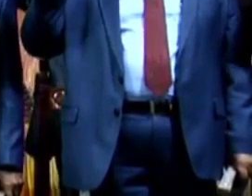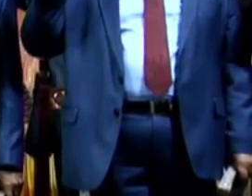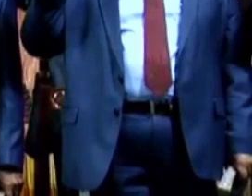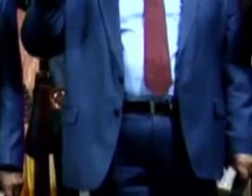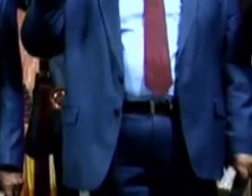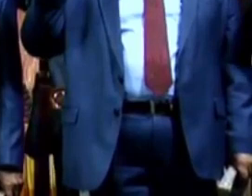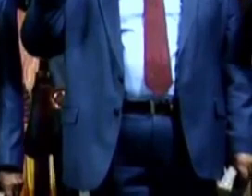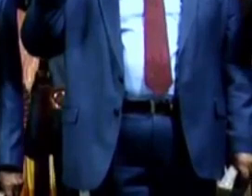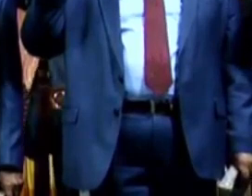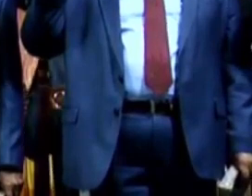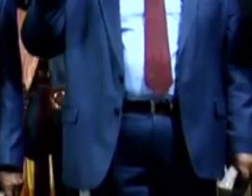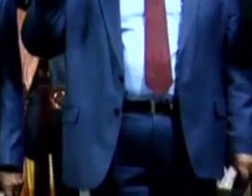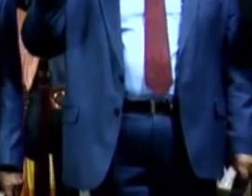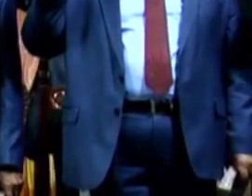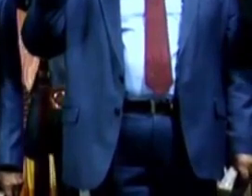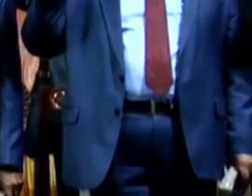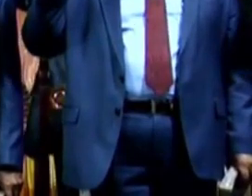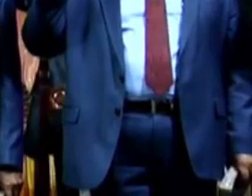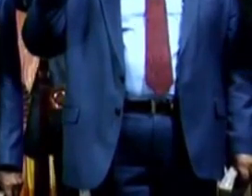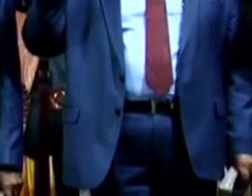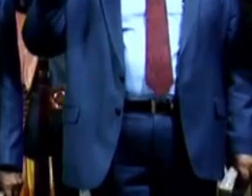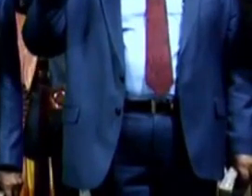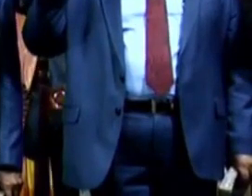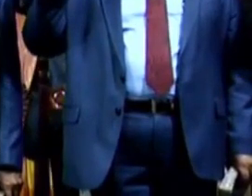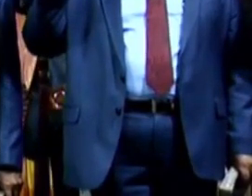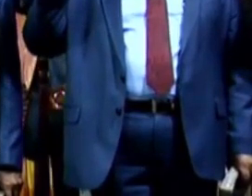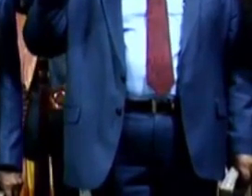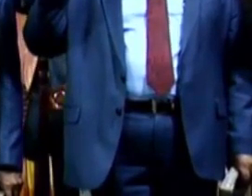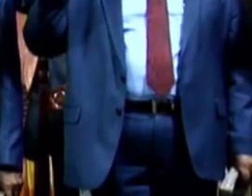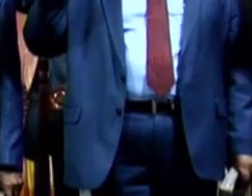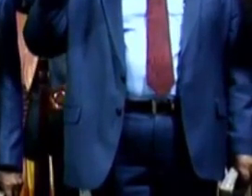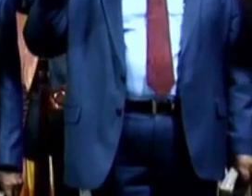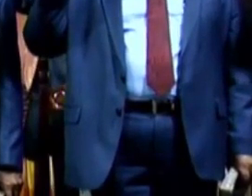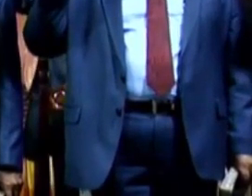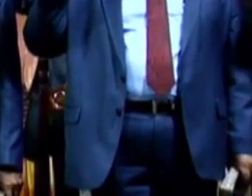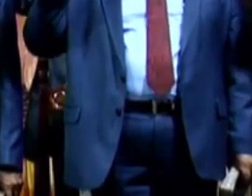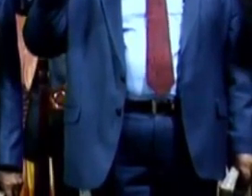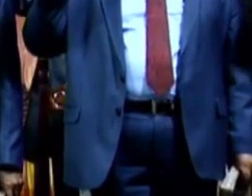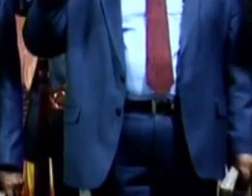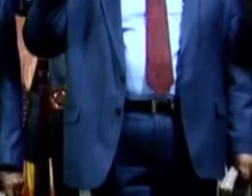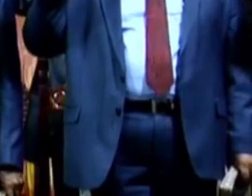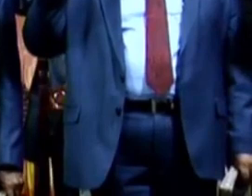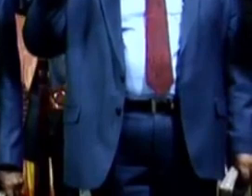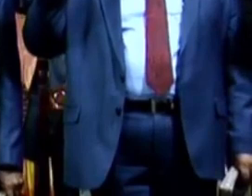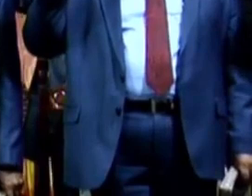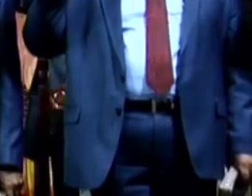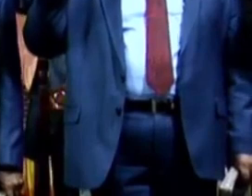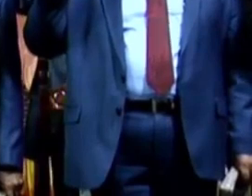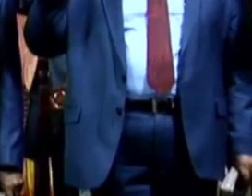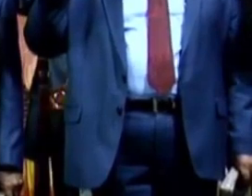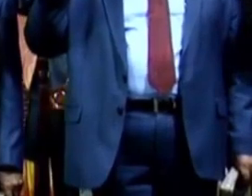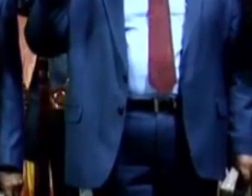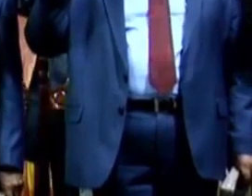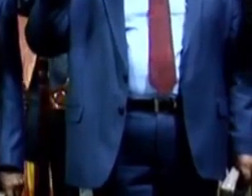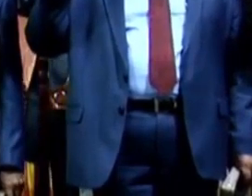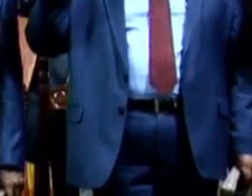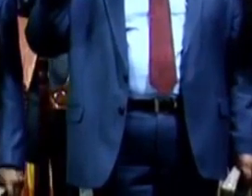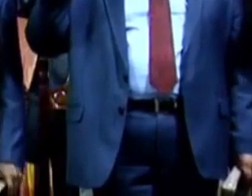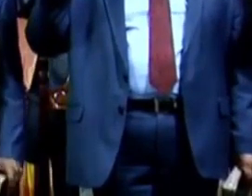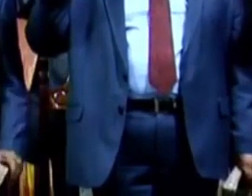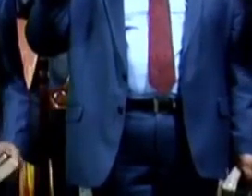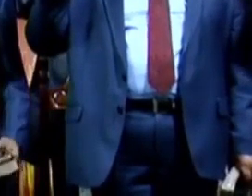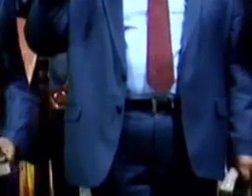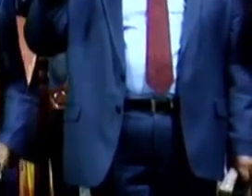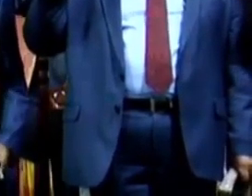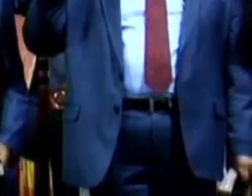Ou você não consegue mais orar pelos outros? Você consegue orar pelos outros? Então clame pelo Brasil